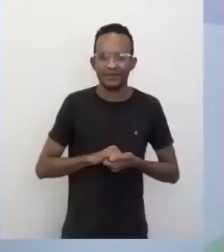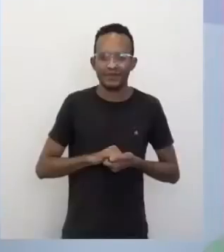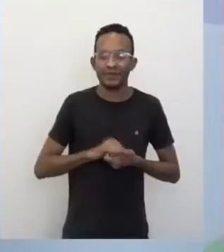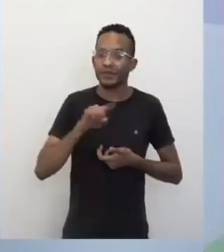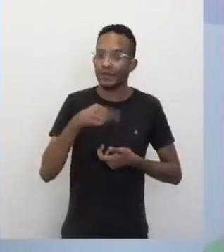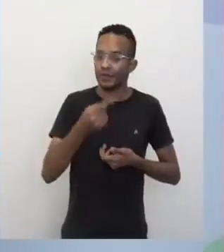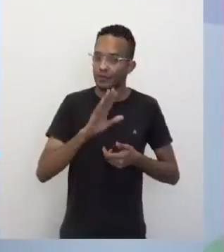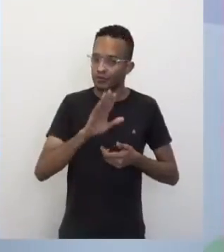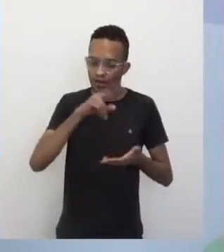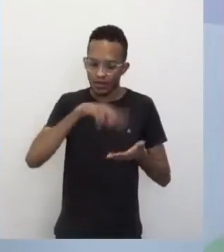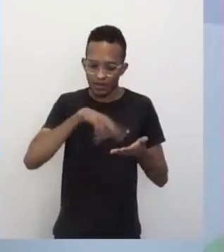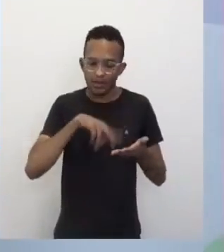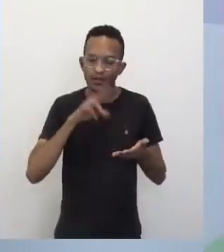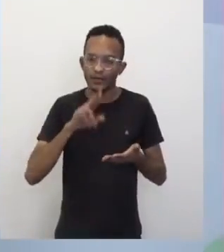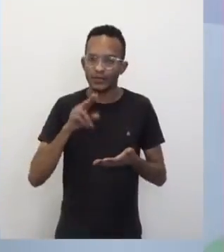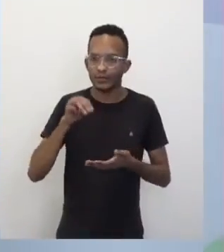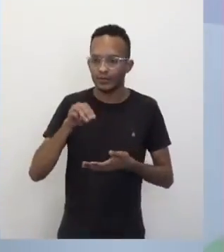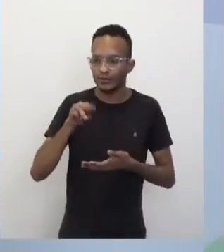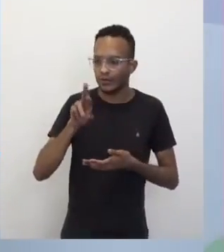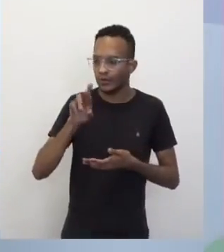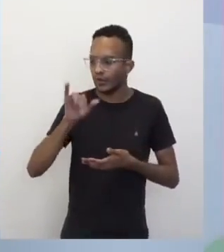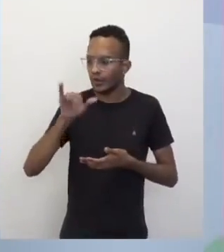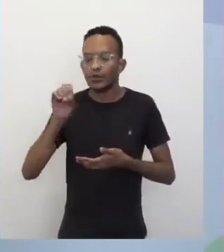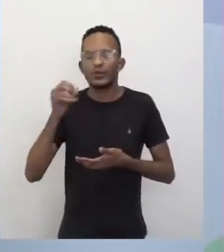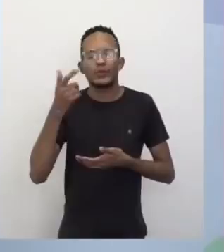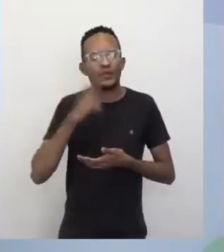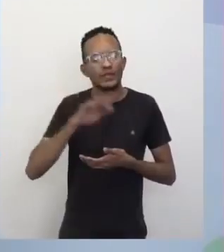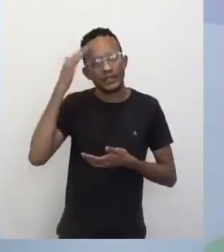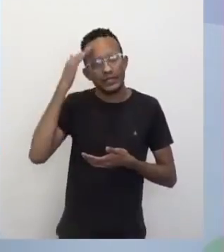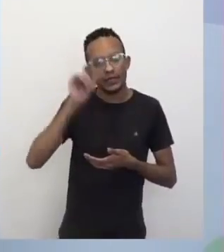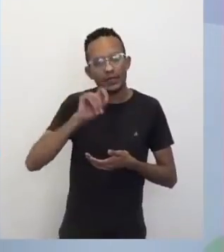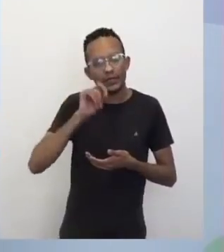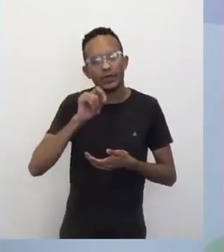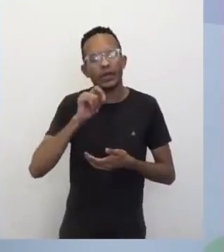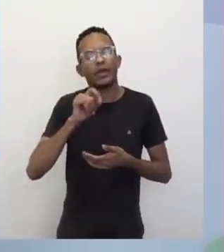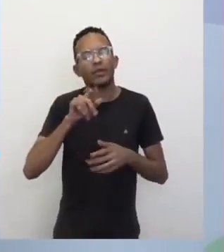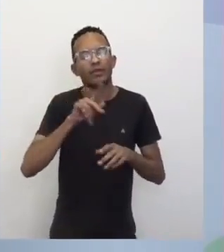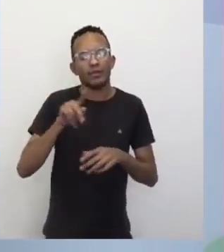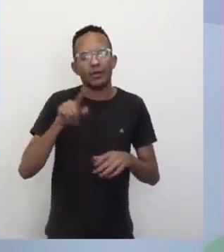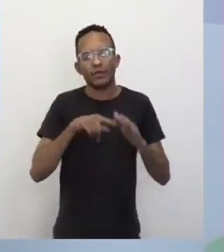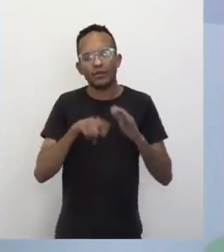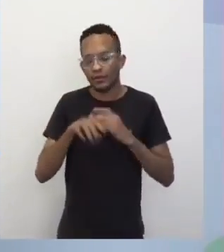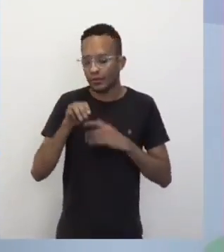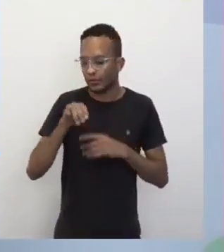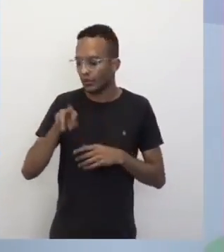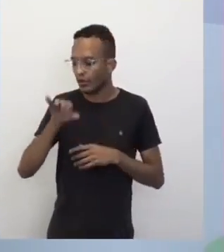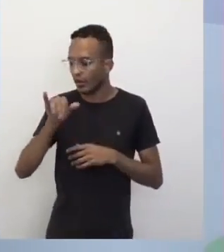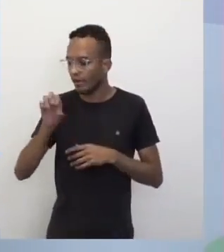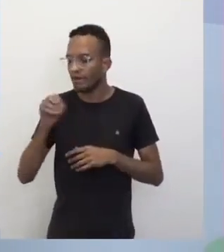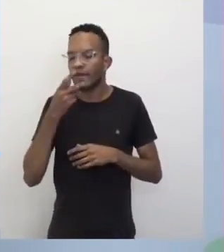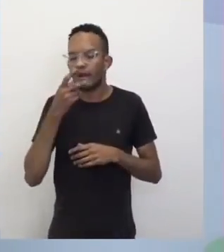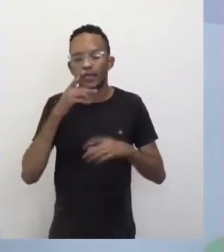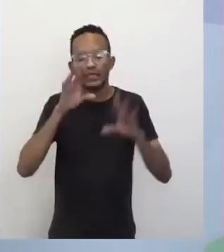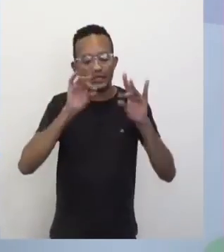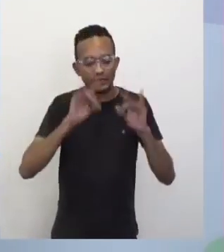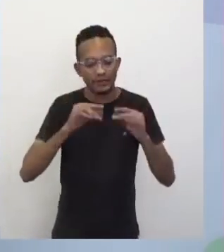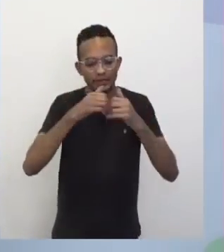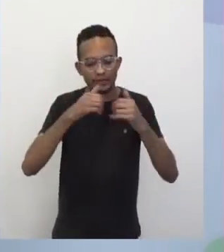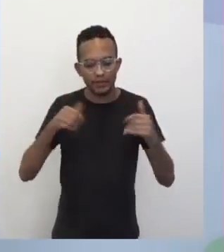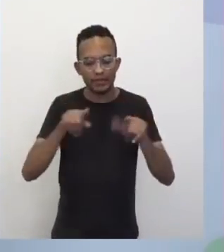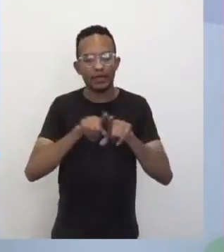Depois de ler a resposta aqui do Murilo, eu consegui entender o que a professora estava aprofundando ali. Ó, o que o Murilo fala. Ele descreve a separação